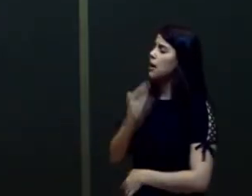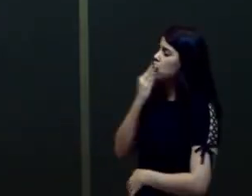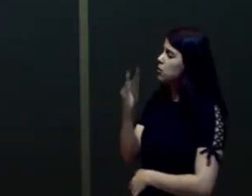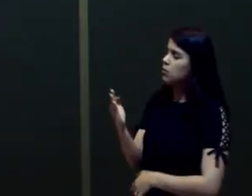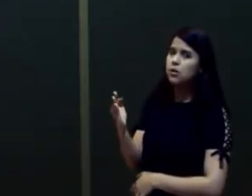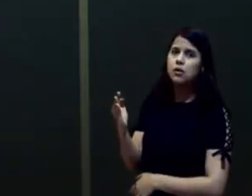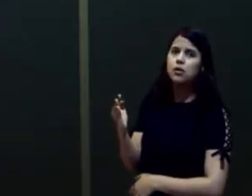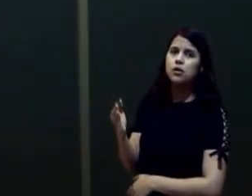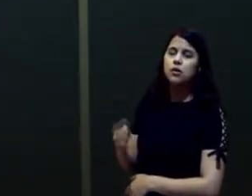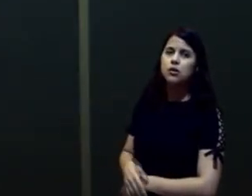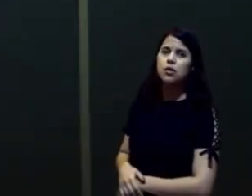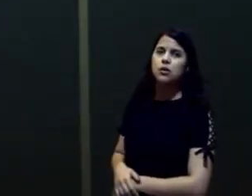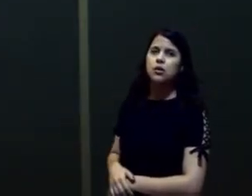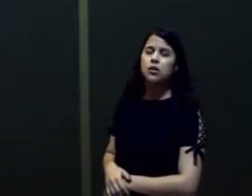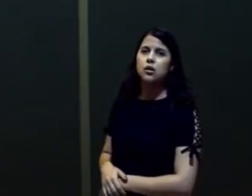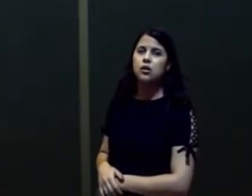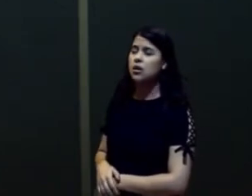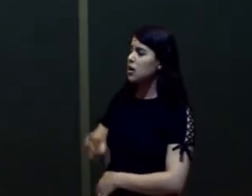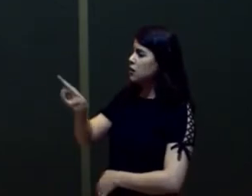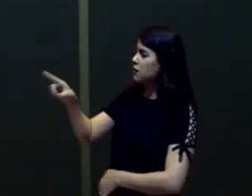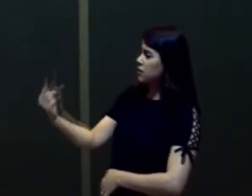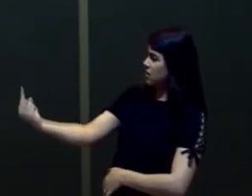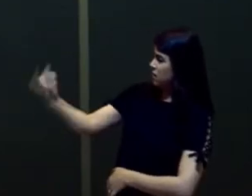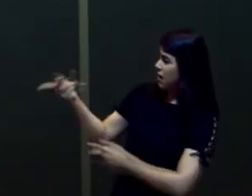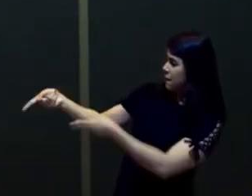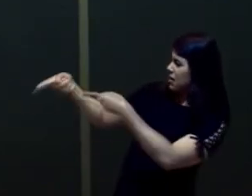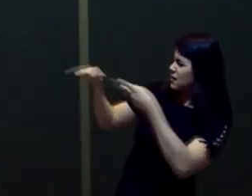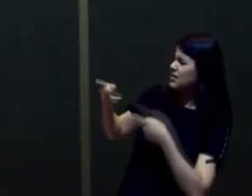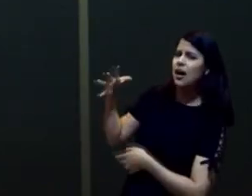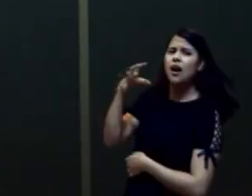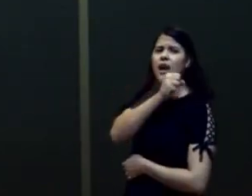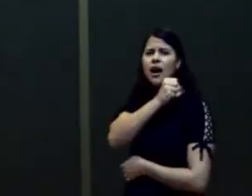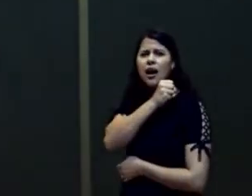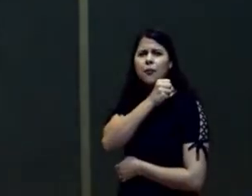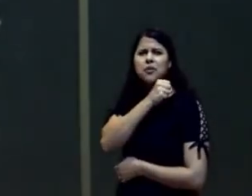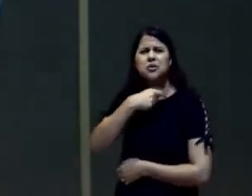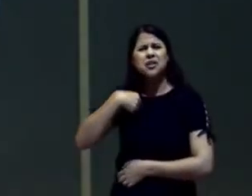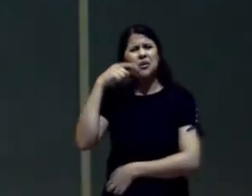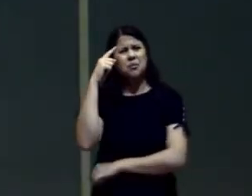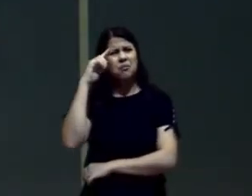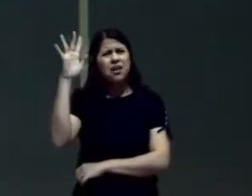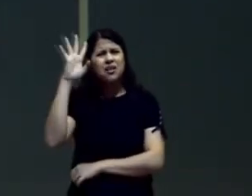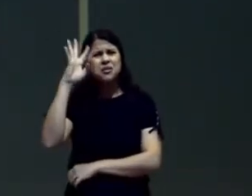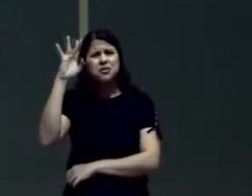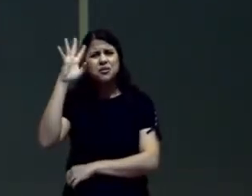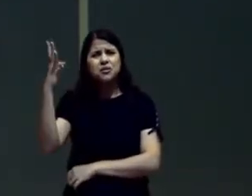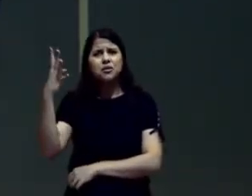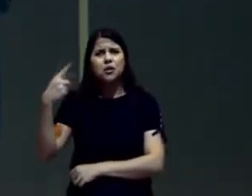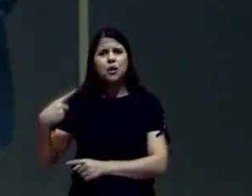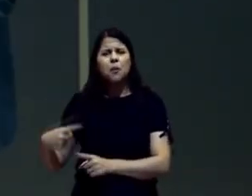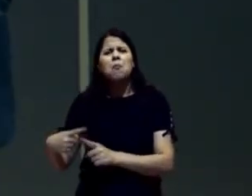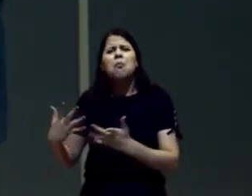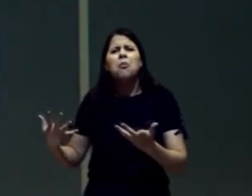por vir até aqui o mais depressa possível. Eu fiquei nesse versículo pensando, por que que Paulo deixou tudo